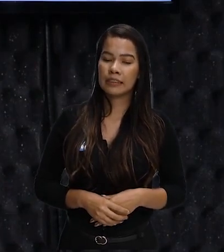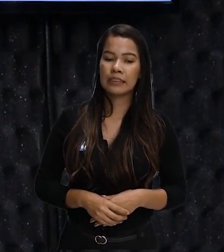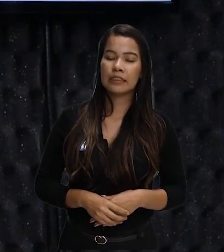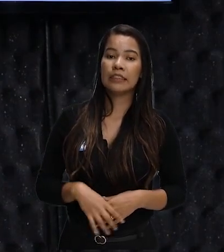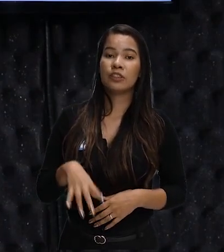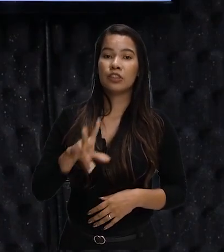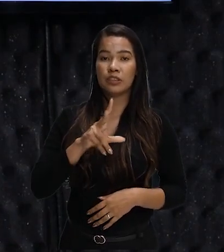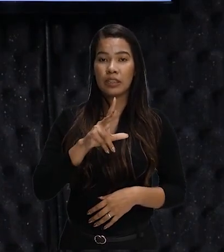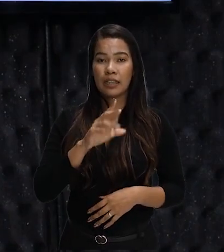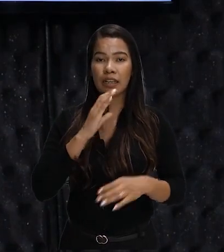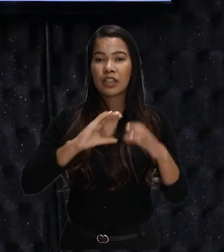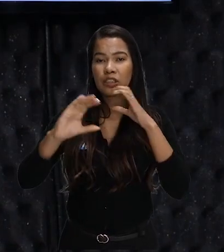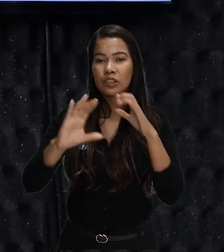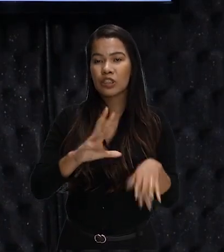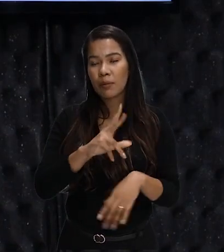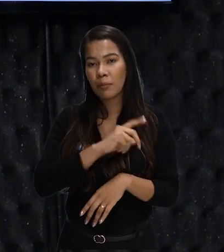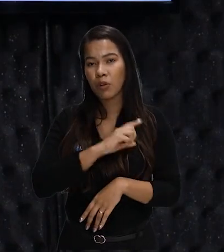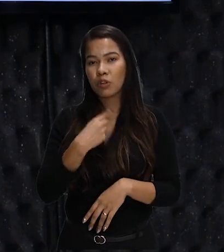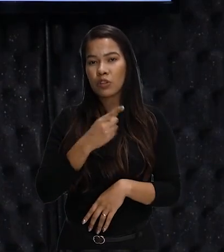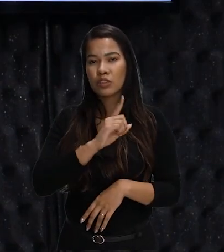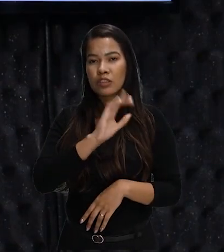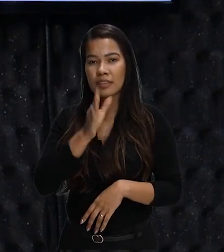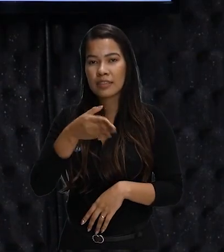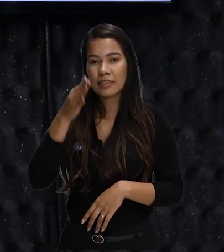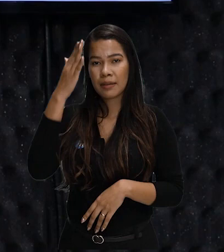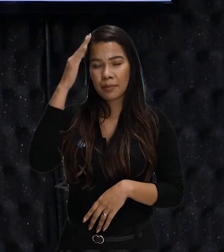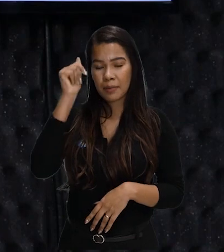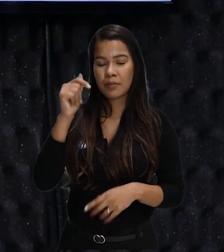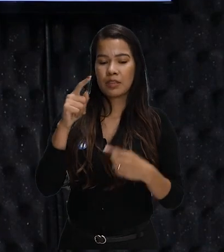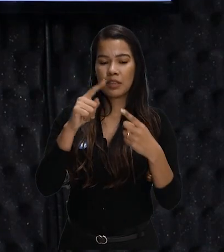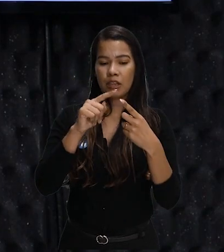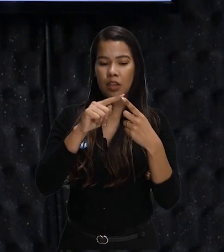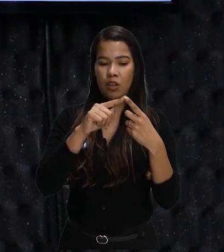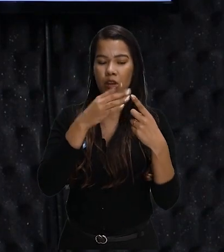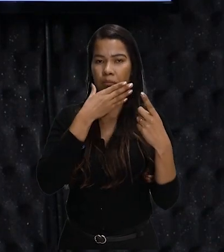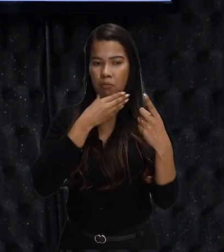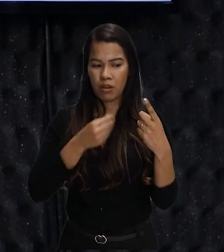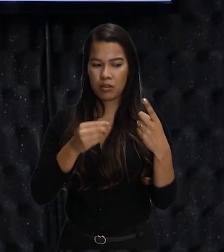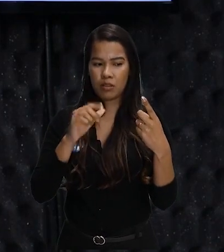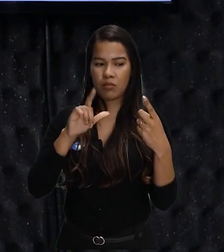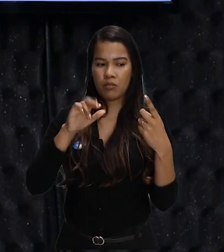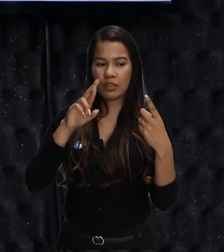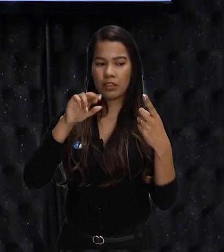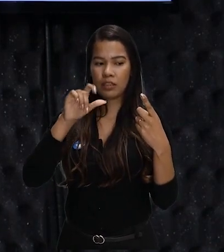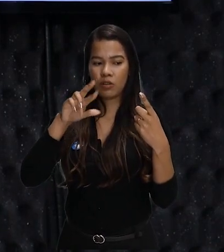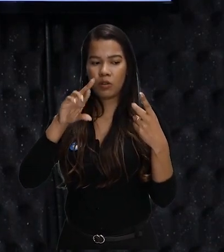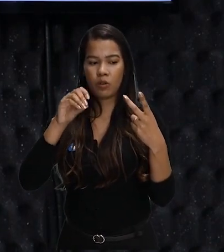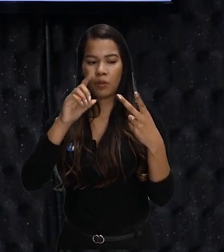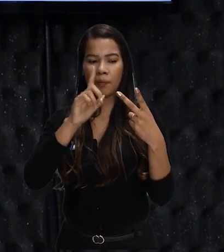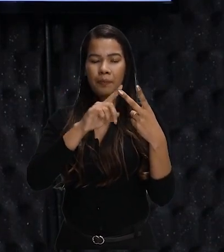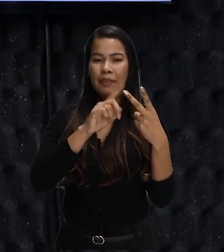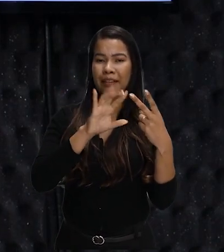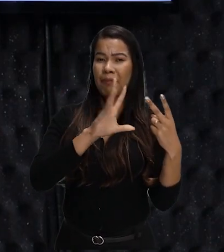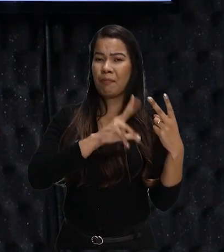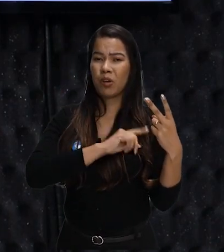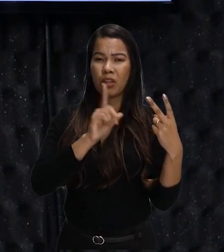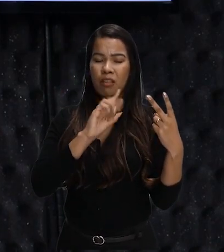de amor ainda, nós já sabemos, eu lírico masculino, amor não correspondido, essa posição